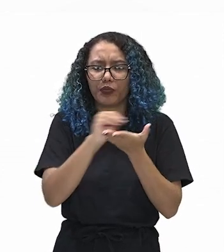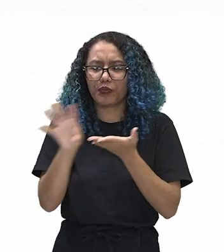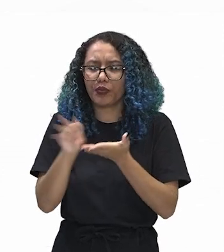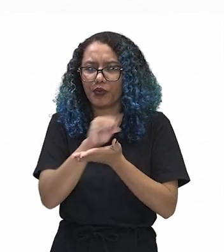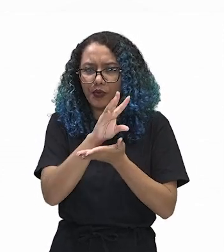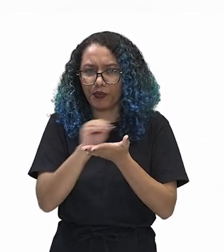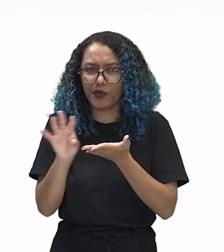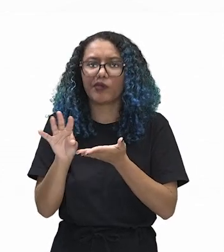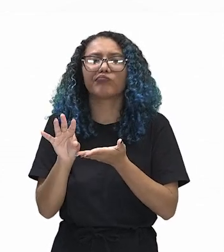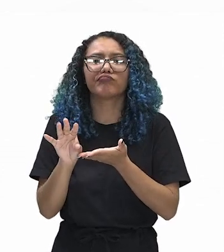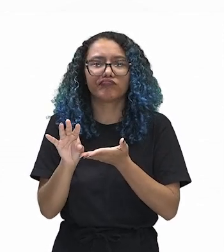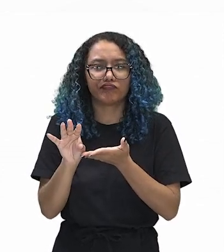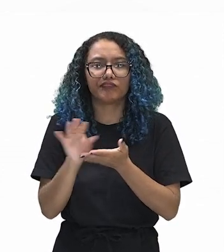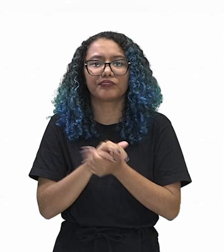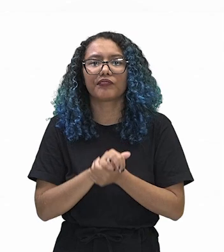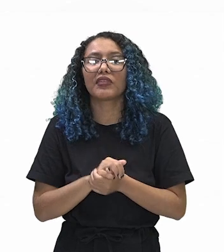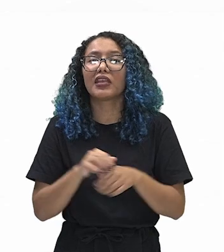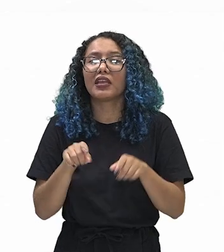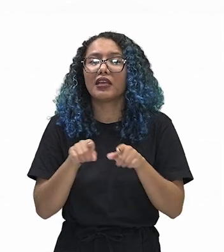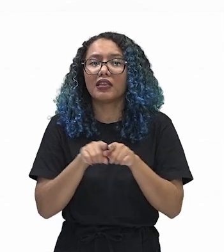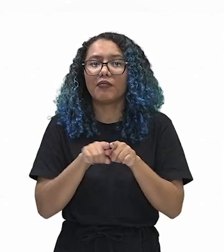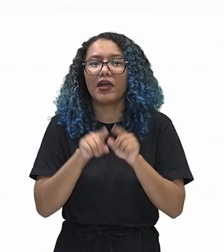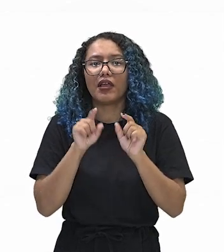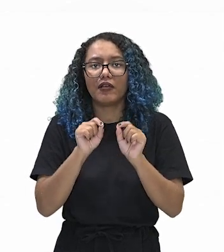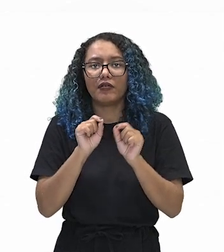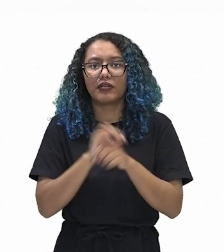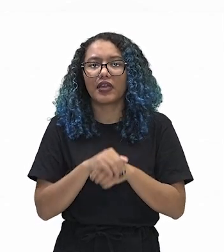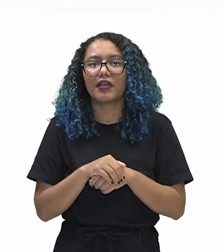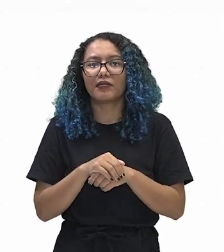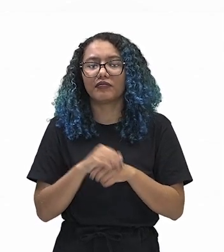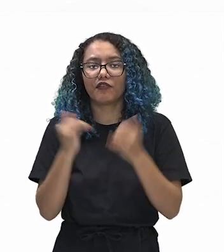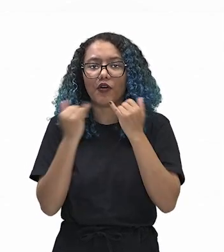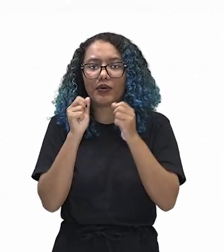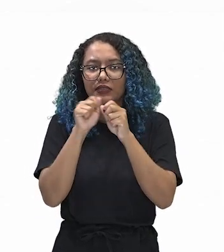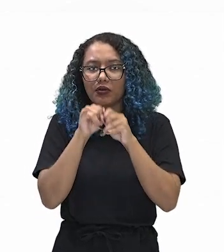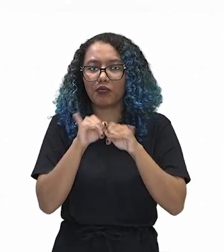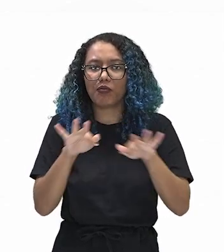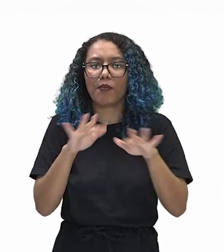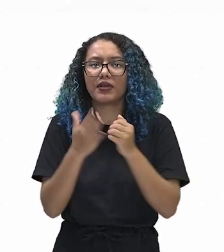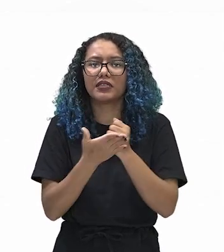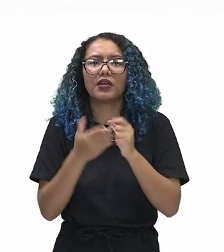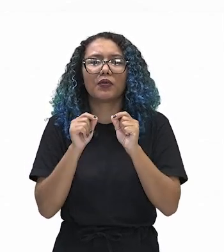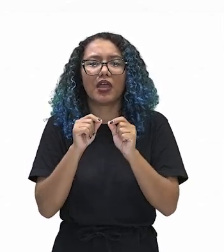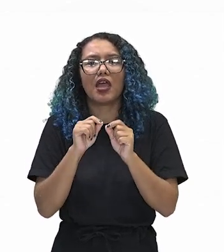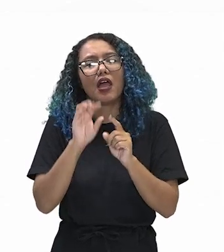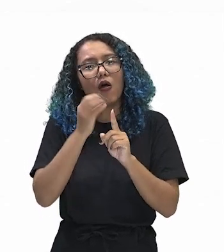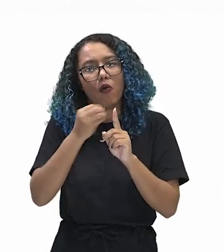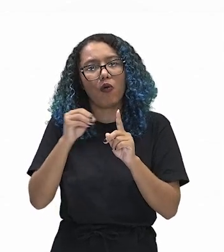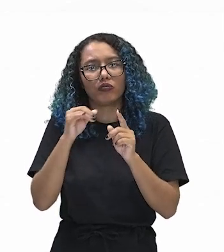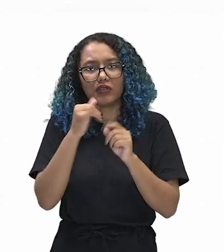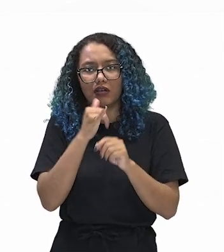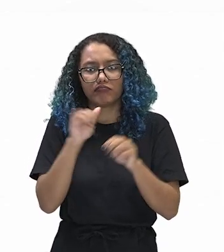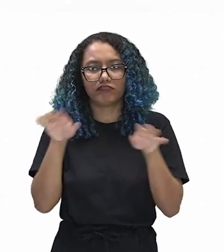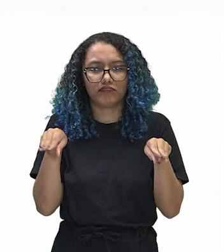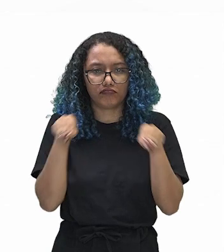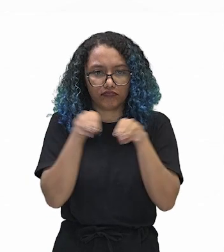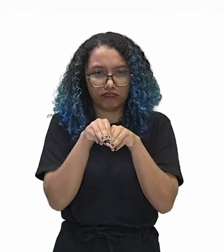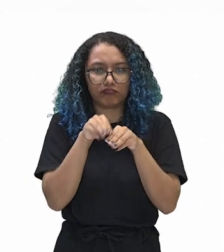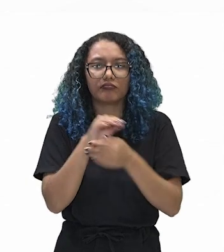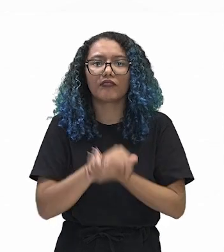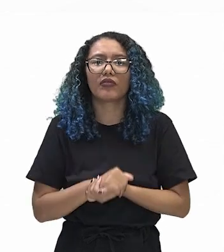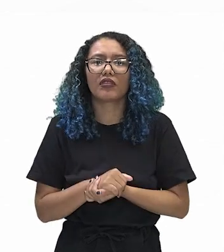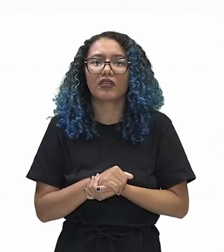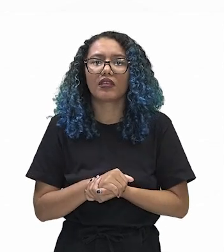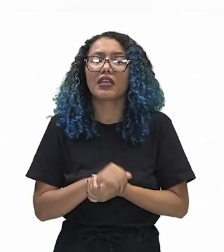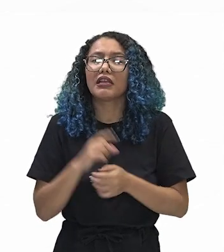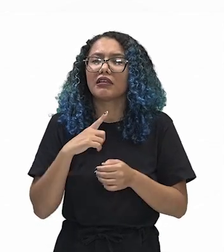tecnologia de transmissão de dados baseado em ondas eletromagnéticas. As ondas eletromagnéticas